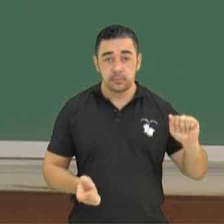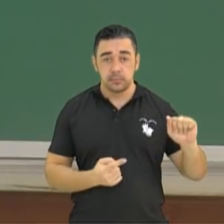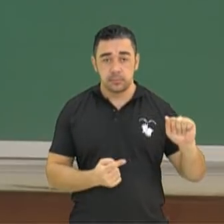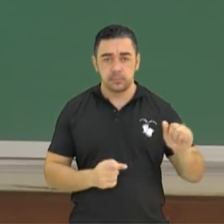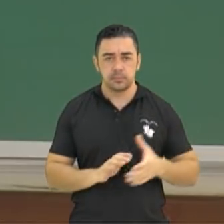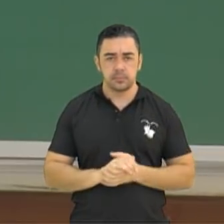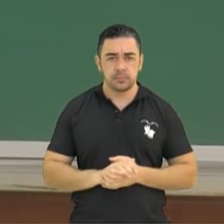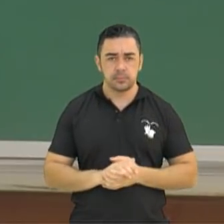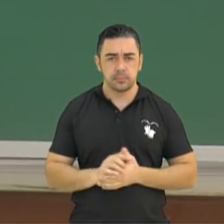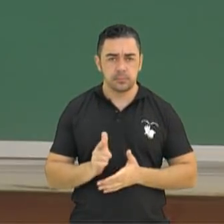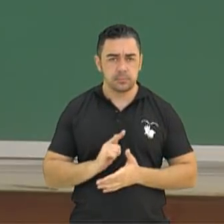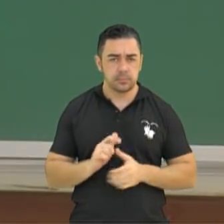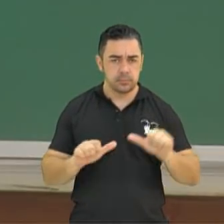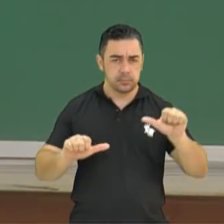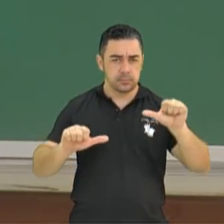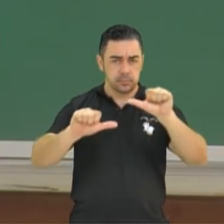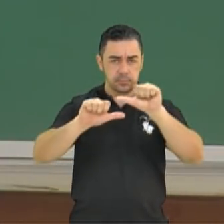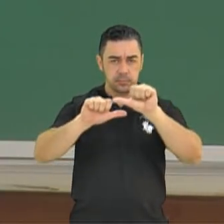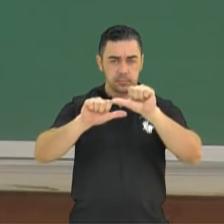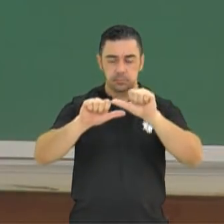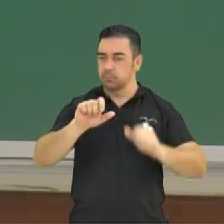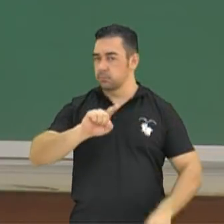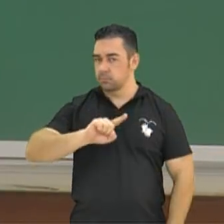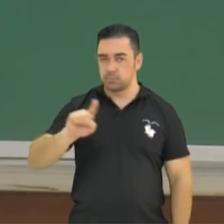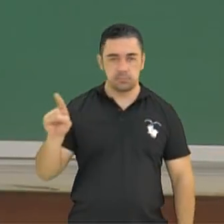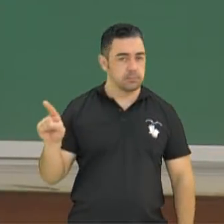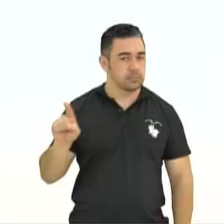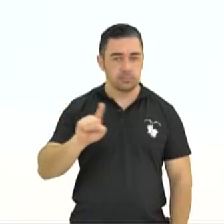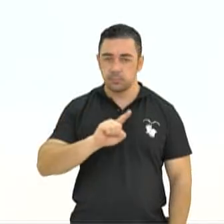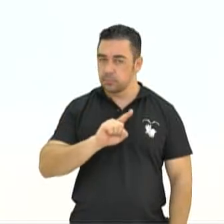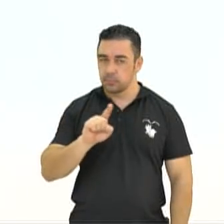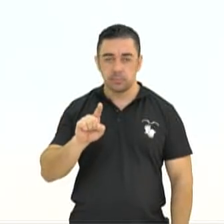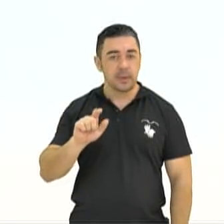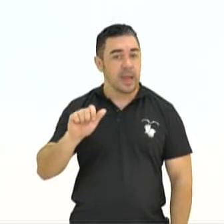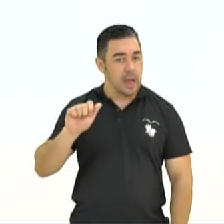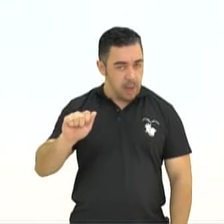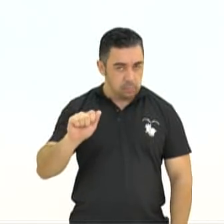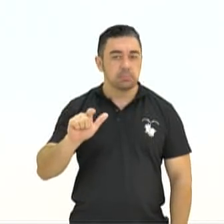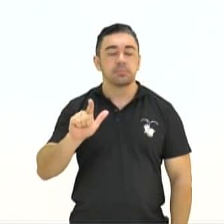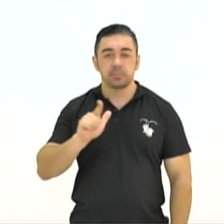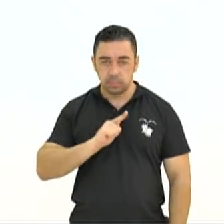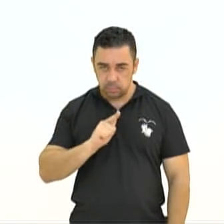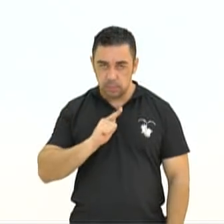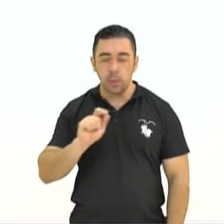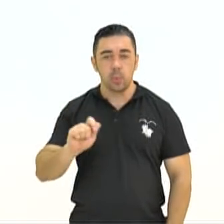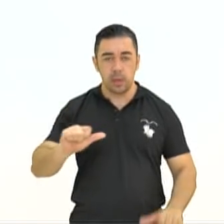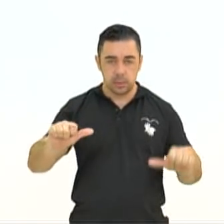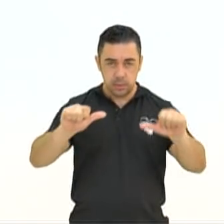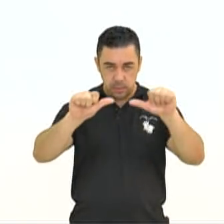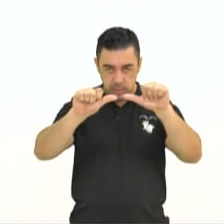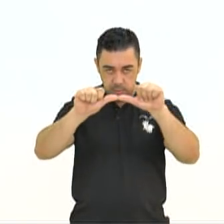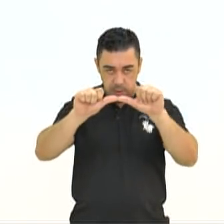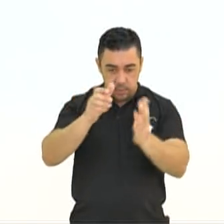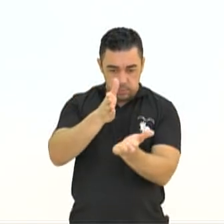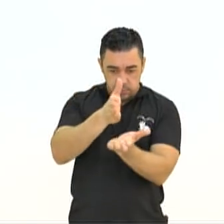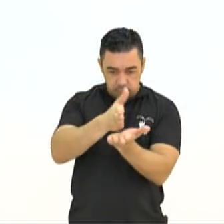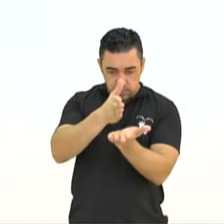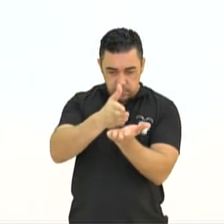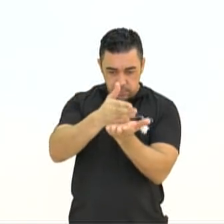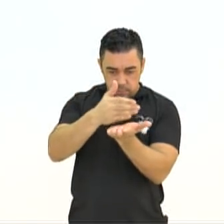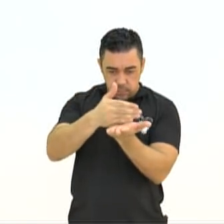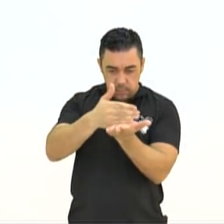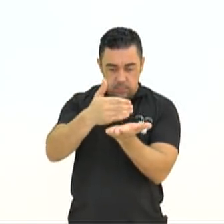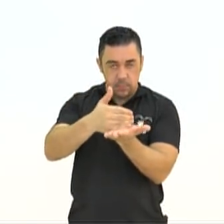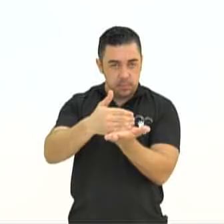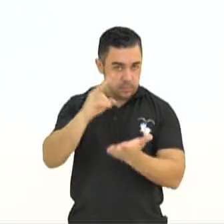é assimétrico? Não, né, gente? O animal A, lembra que ele tem simetria radial? Que eu podia fazer um